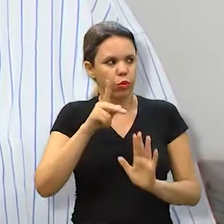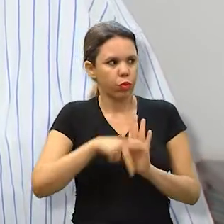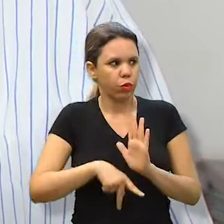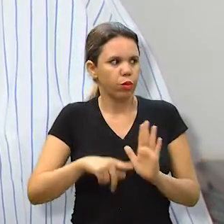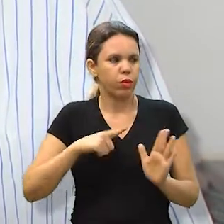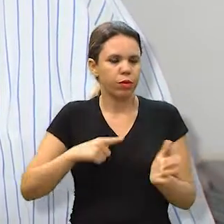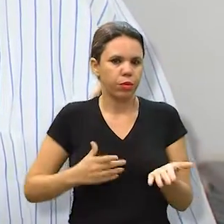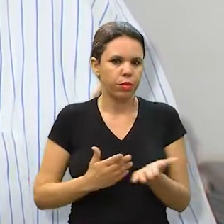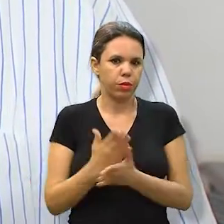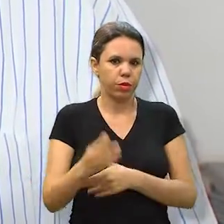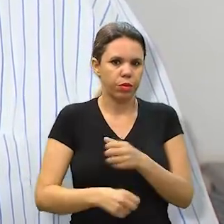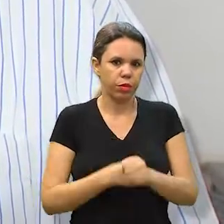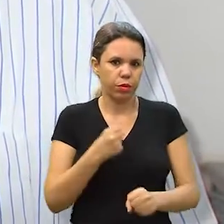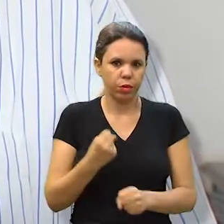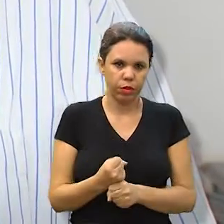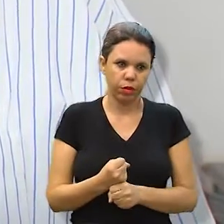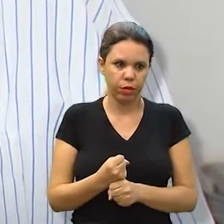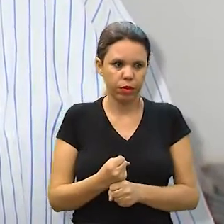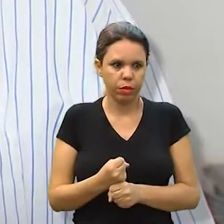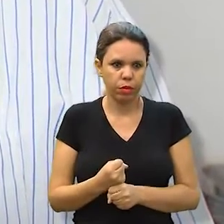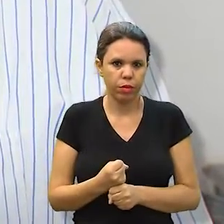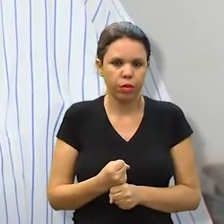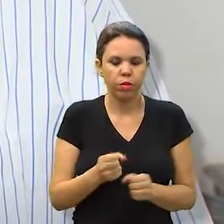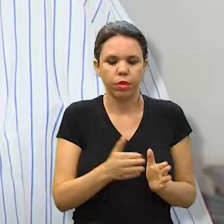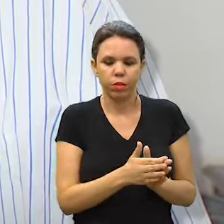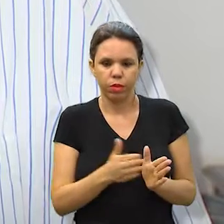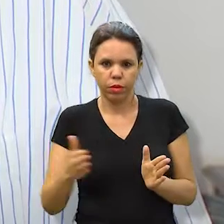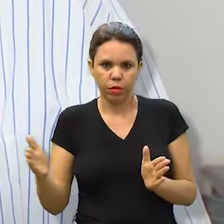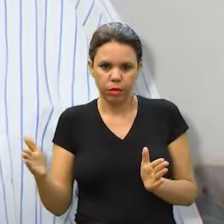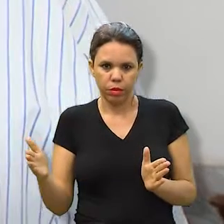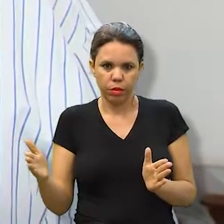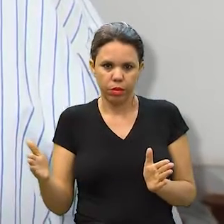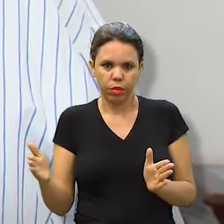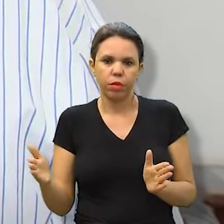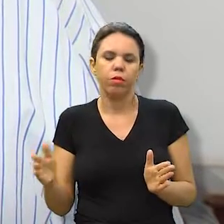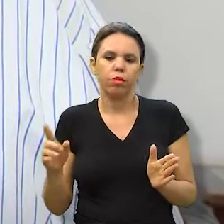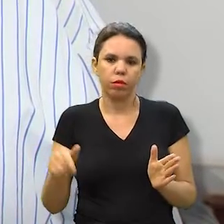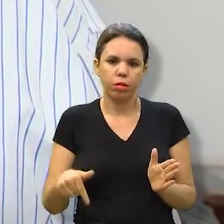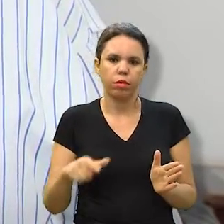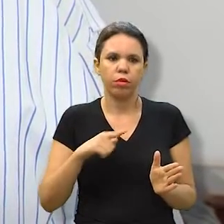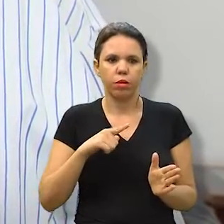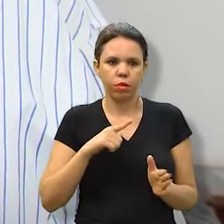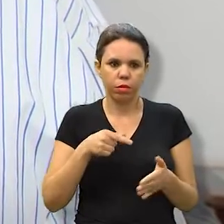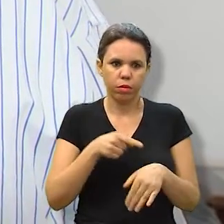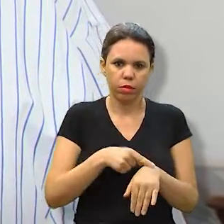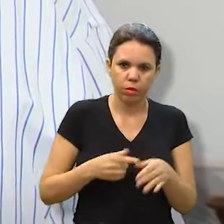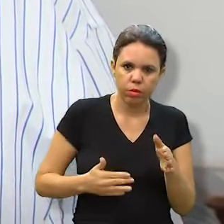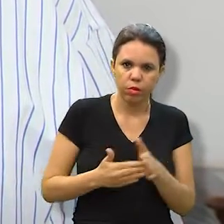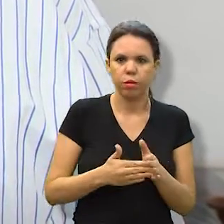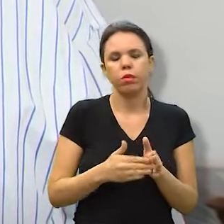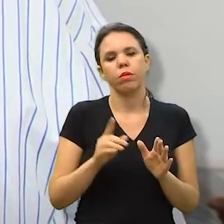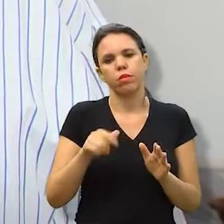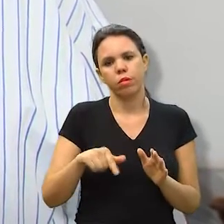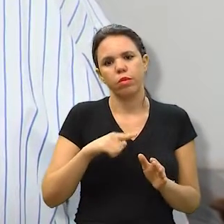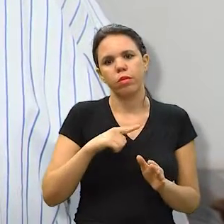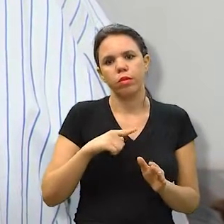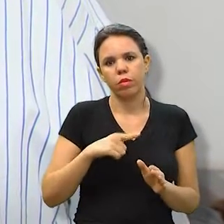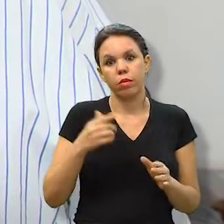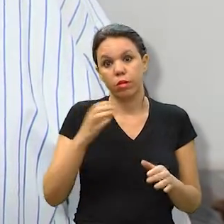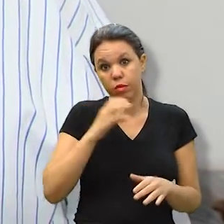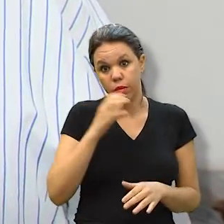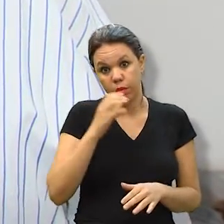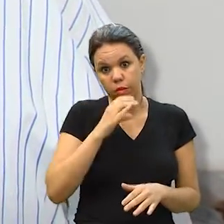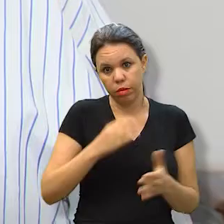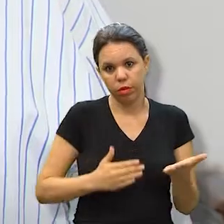existem projetos que nós temos que aprovar esse ano por pelo fato do período a período da cidade que chama né então nós temos